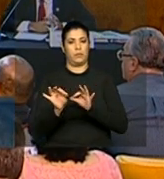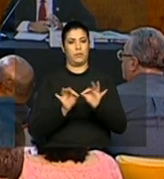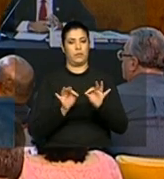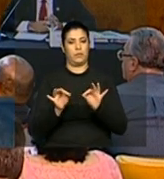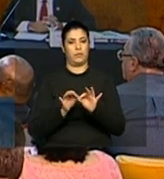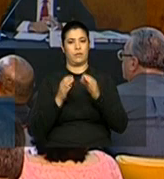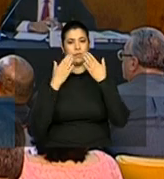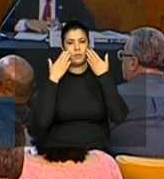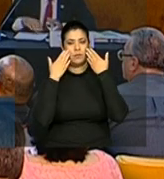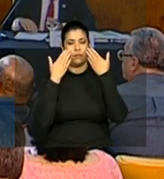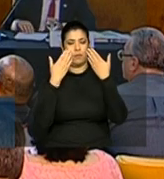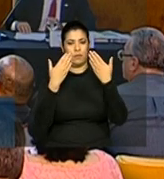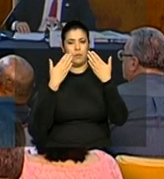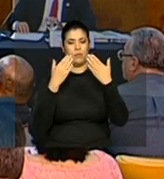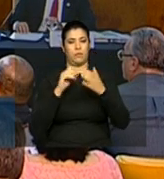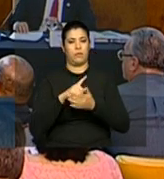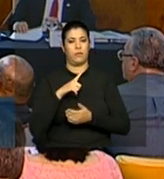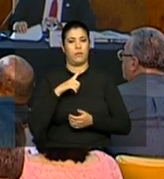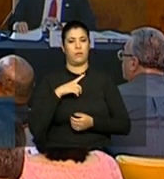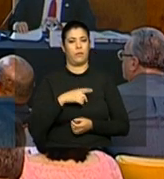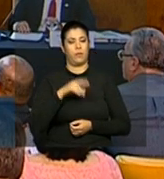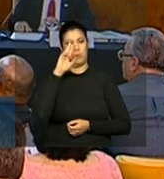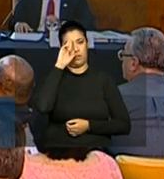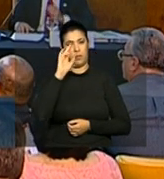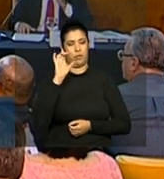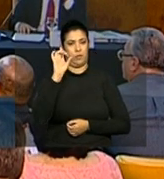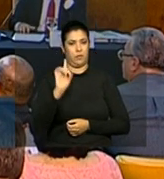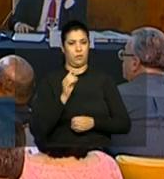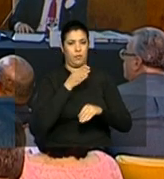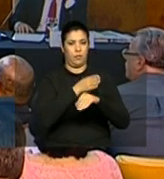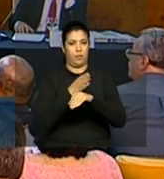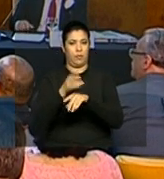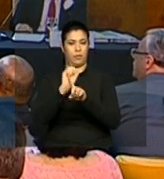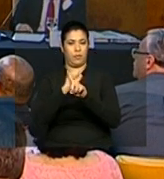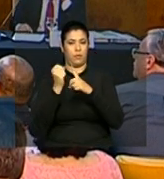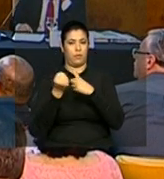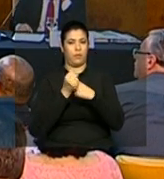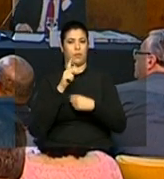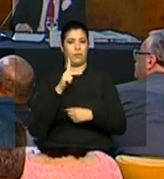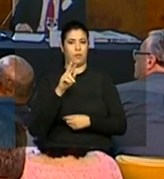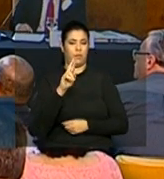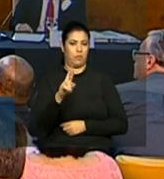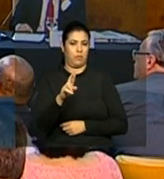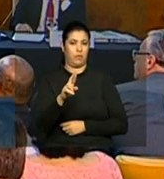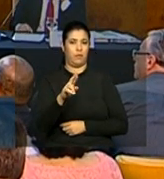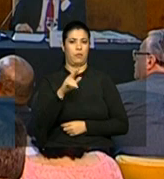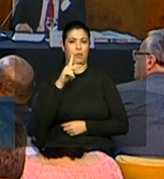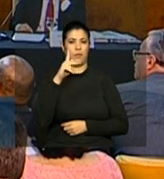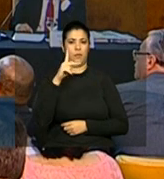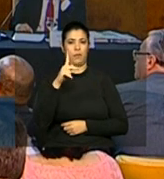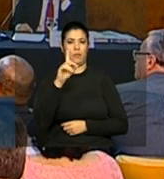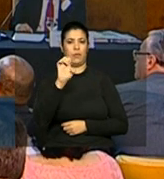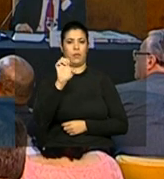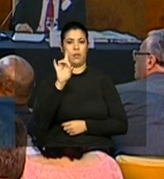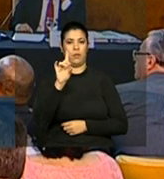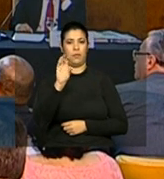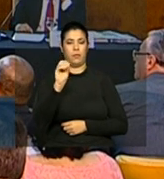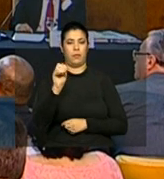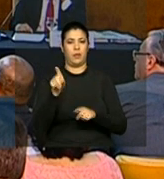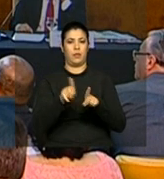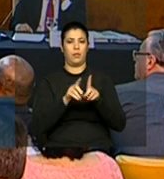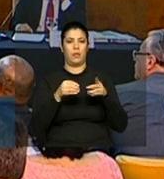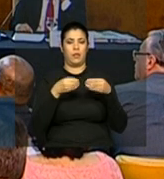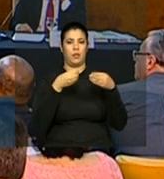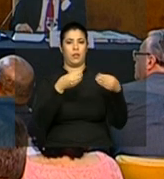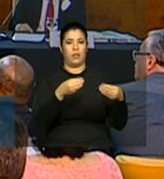esta parte da solenidade, o senhor diretor de participação social da Secretaria Geral da Presidência da República, Pedro Pontual, fará entrega